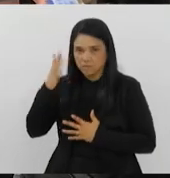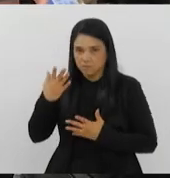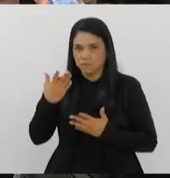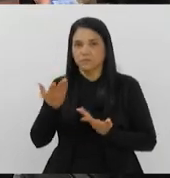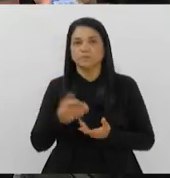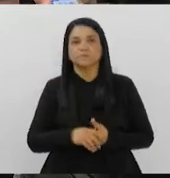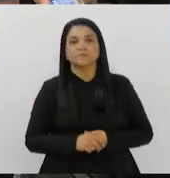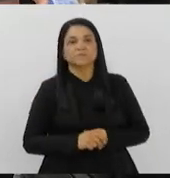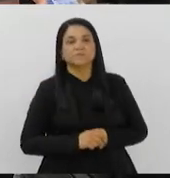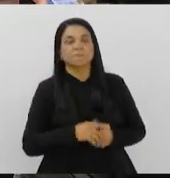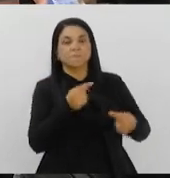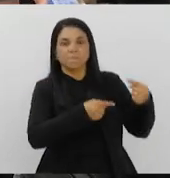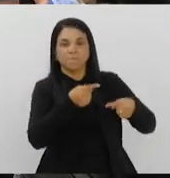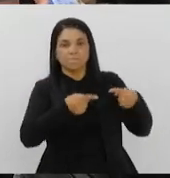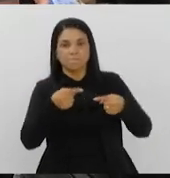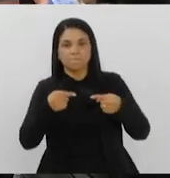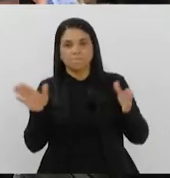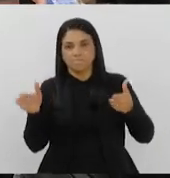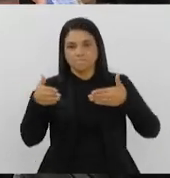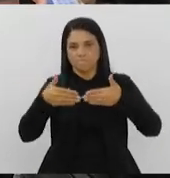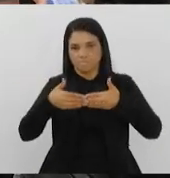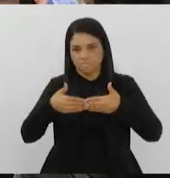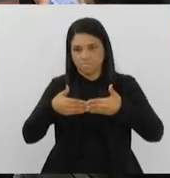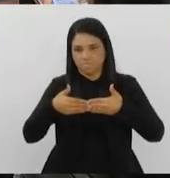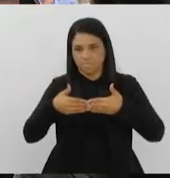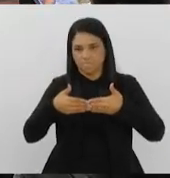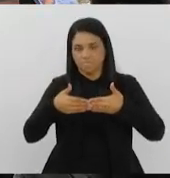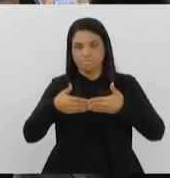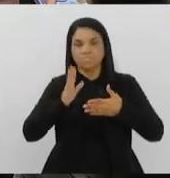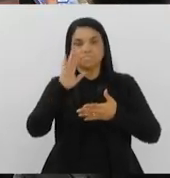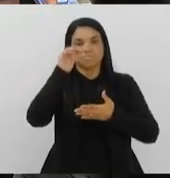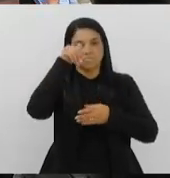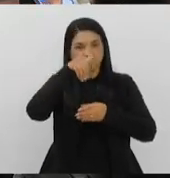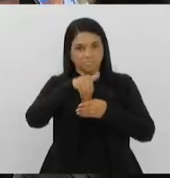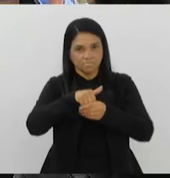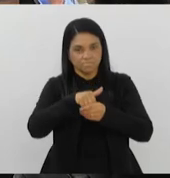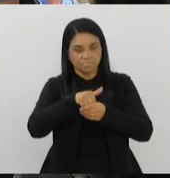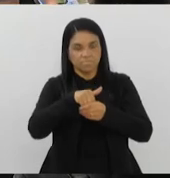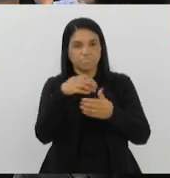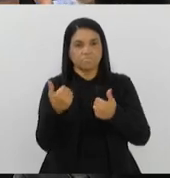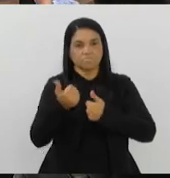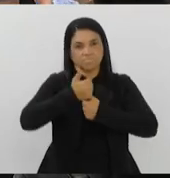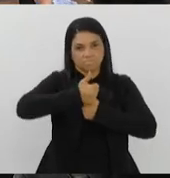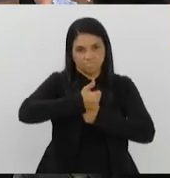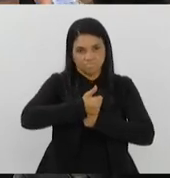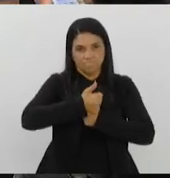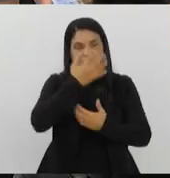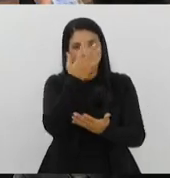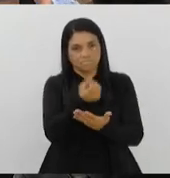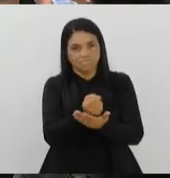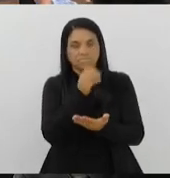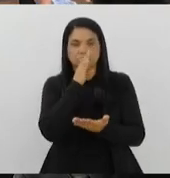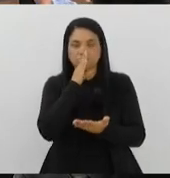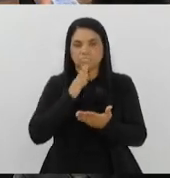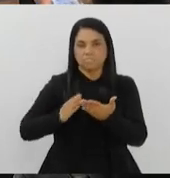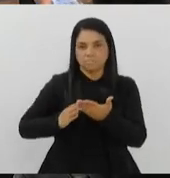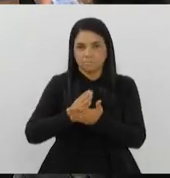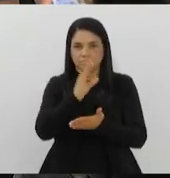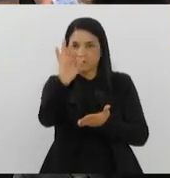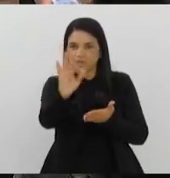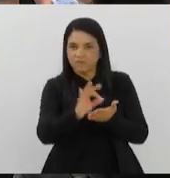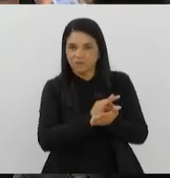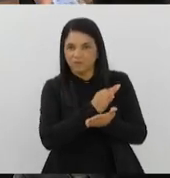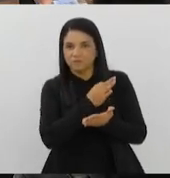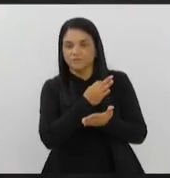Não havendo mais quem queira discutir, em votação, substitutivo. Senhores que aprovam, permaneçam como estão. Aprovado, vai